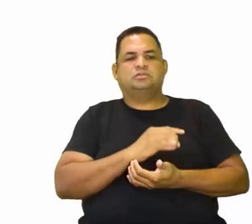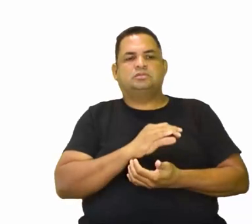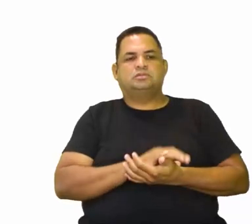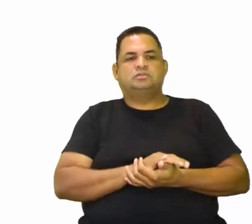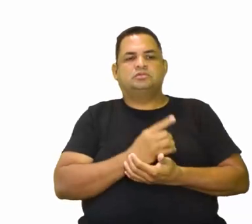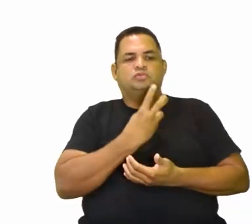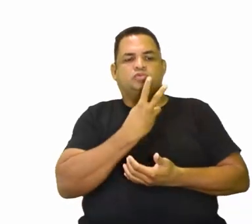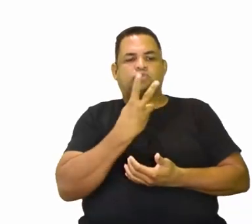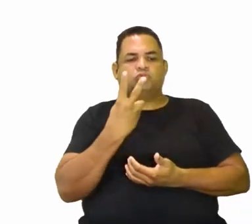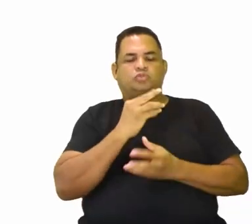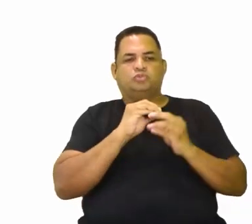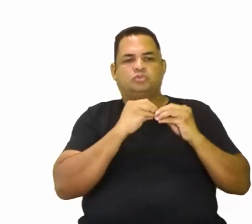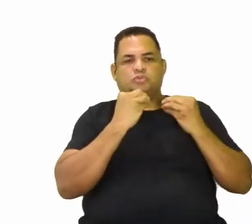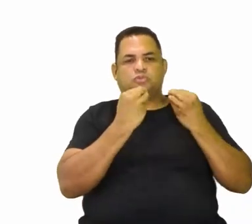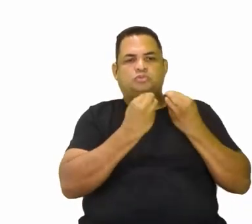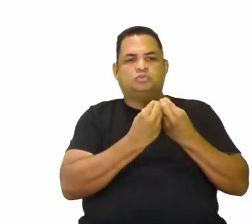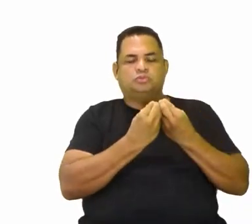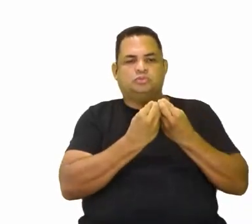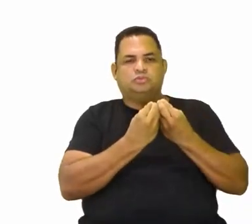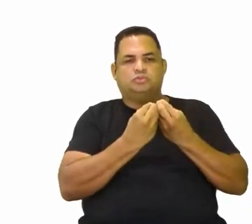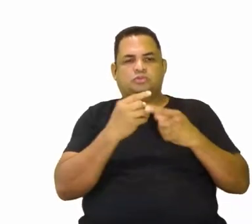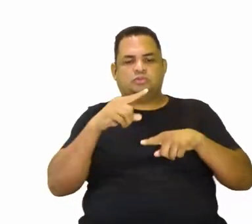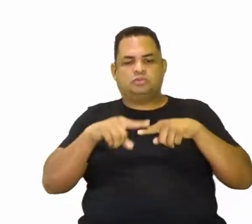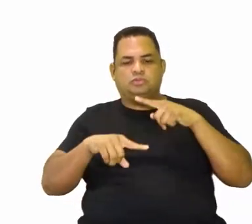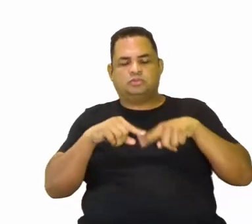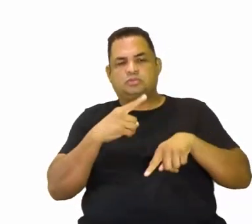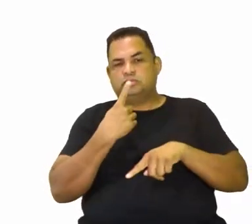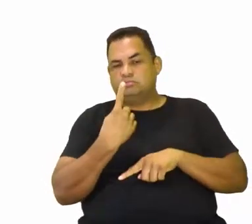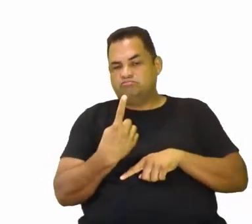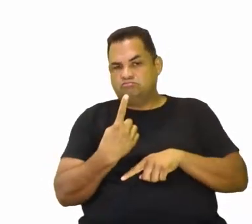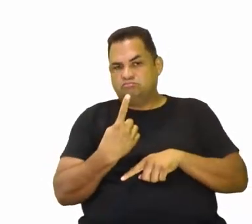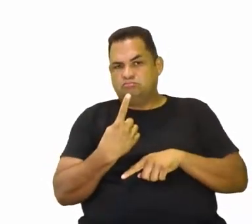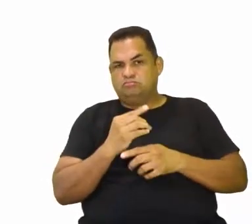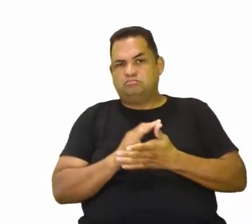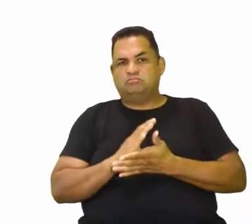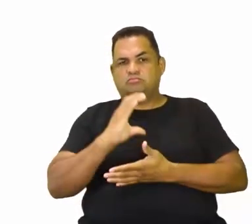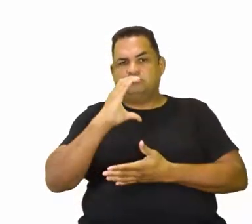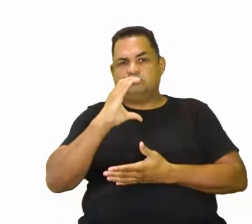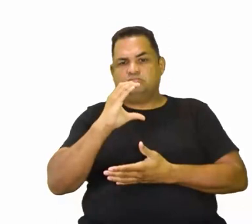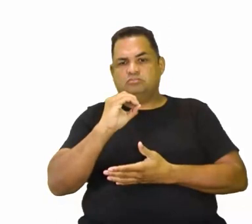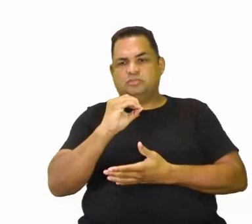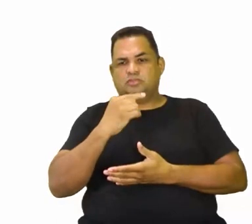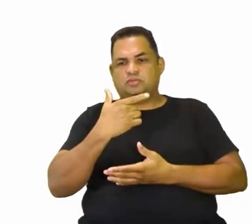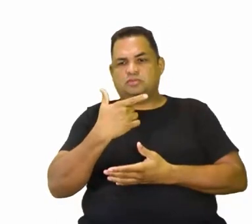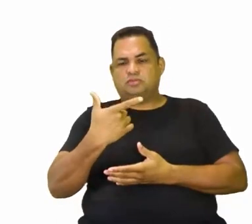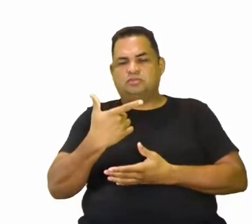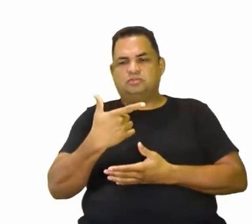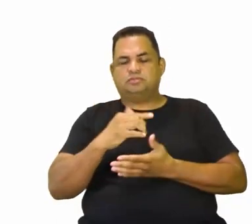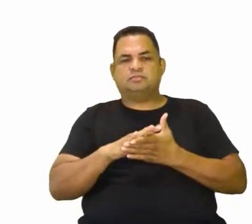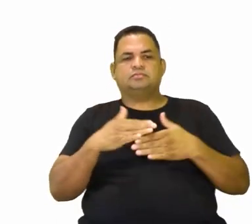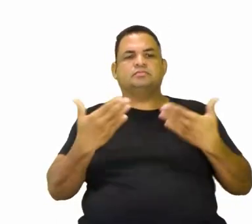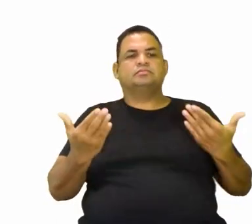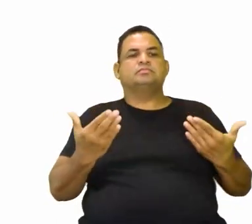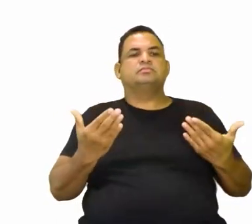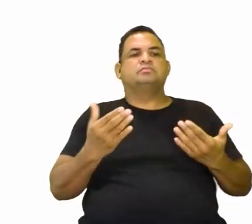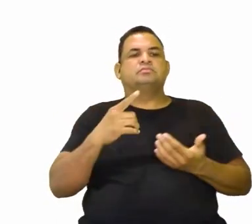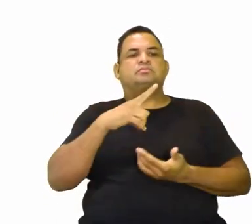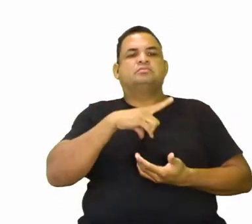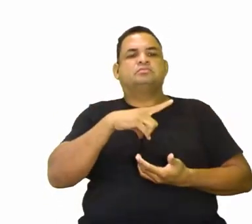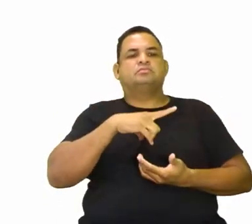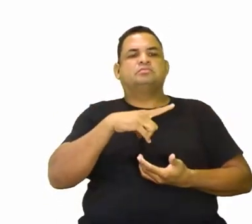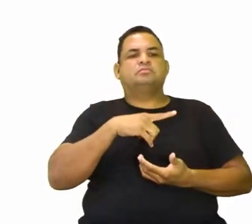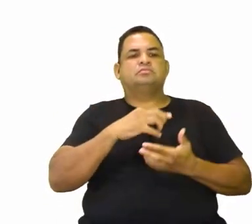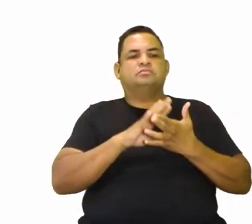duas substâncias. E do lado dos produtos eu tenho uma única substância, que é o dióxido de carbono. Então, nesse caso, nós temos